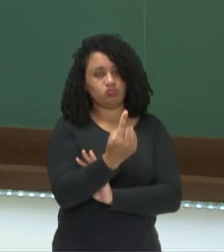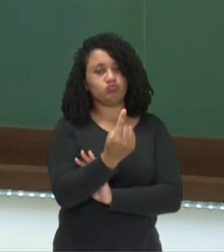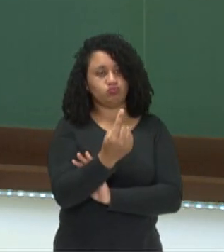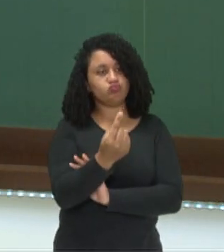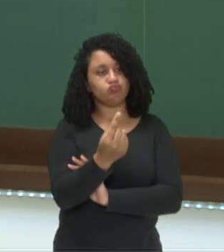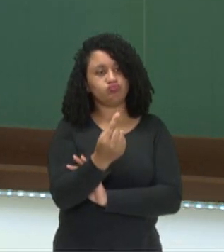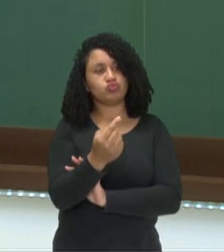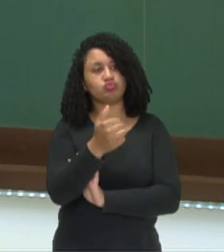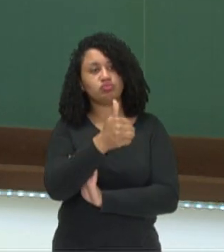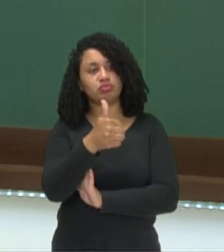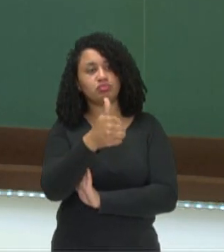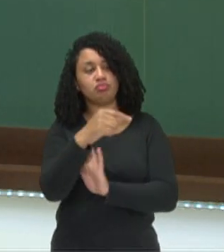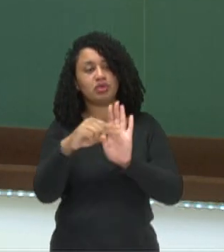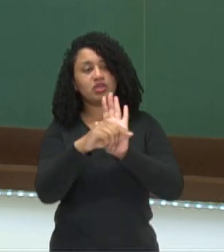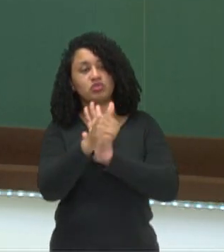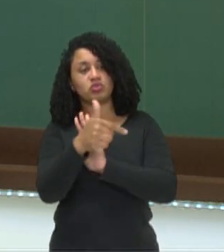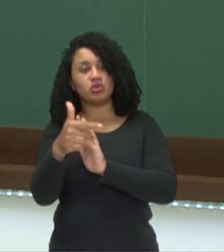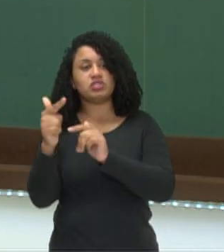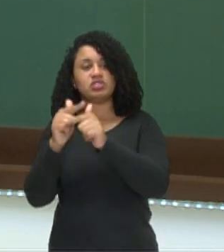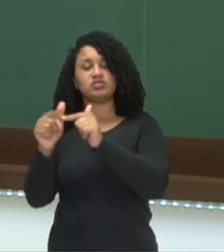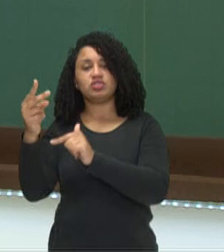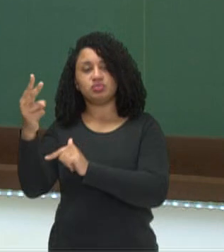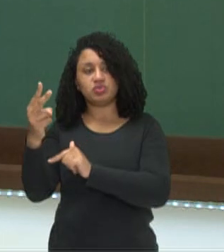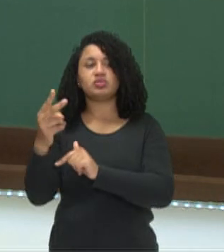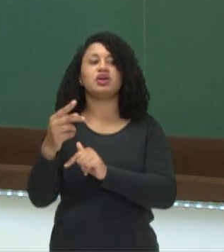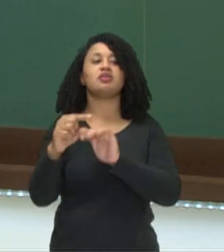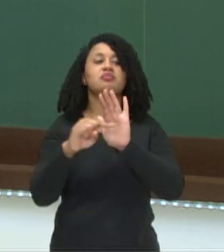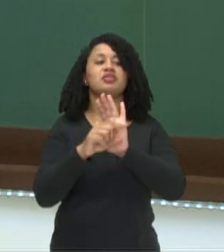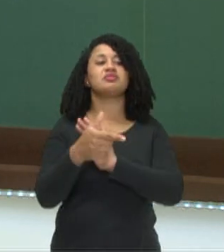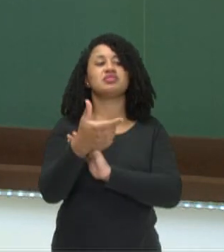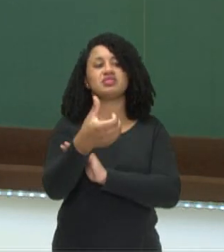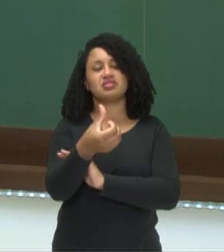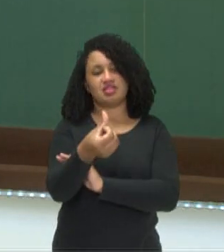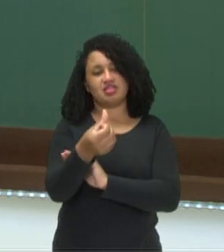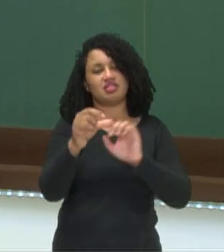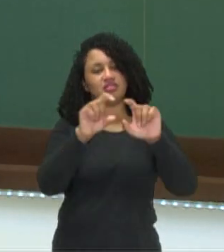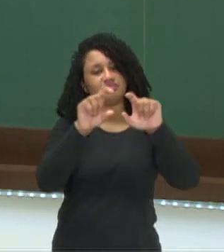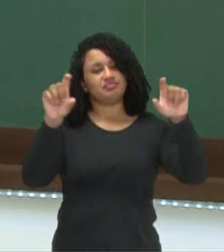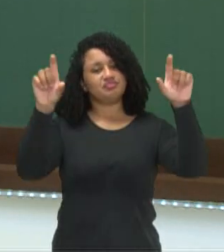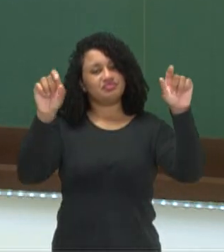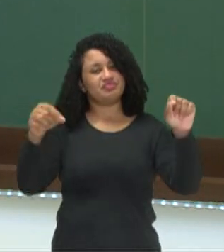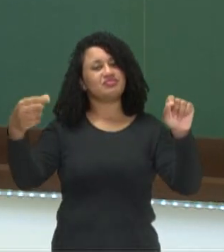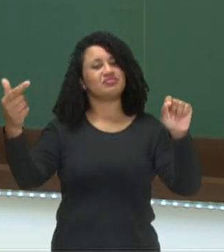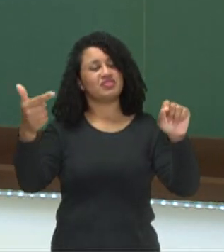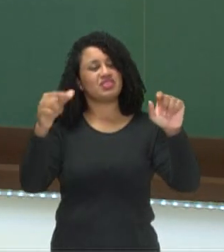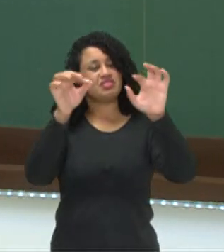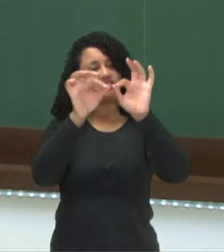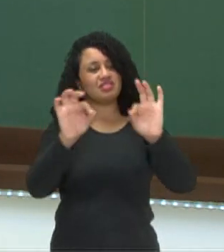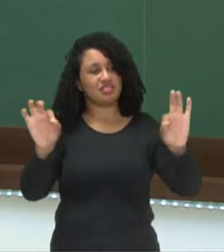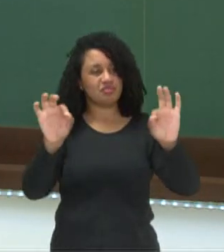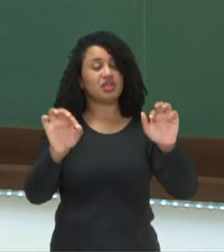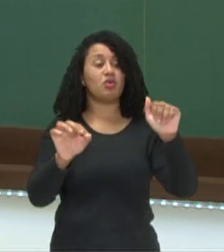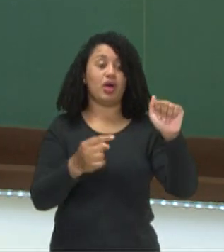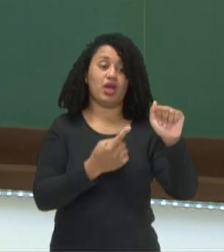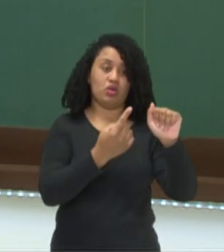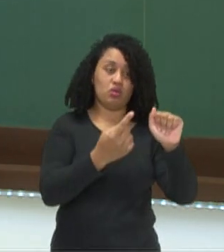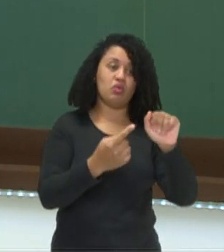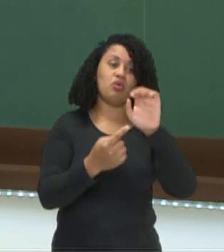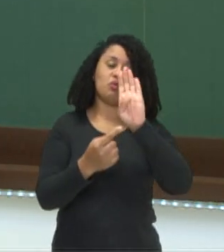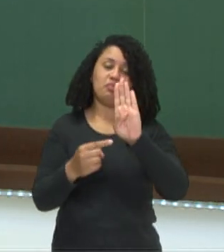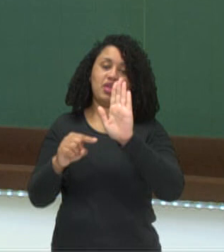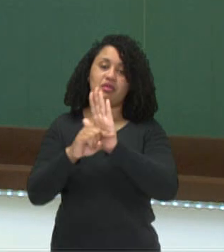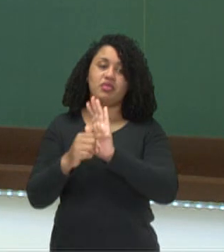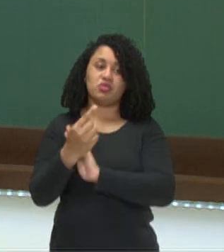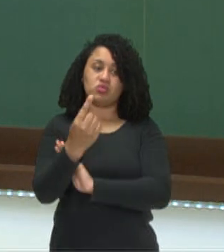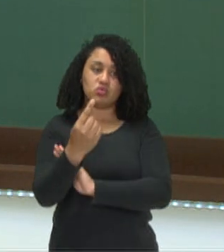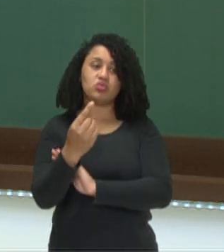1. Menos 12 dividido por 2, menos 6. Pronto, eu tenho uma equação onde o A é 1, o B é